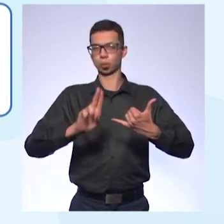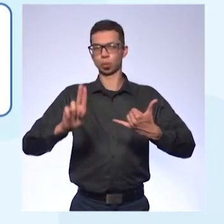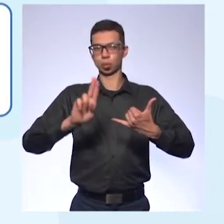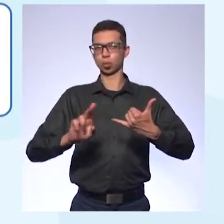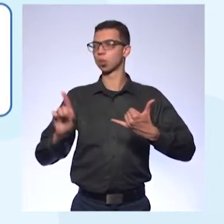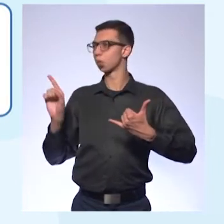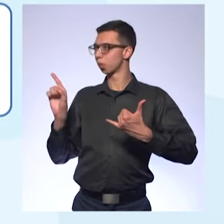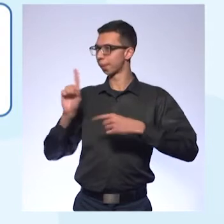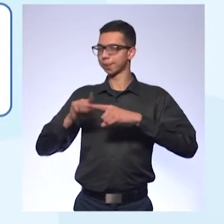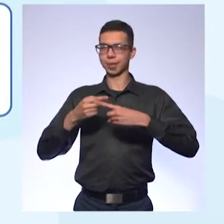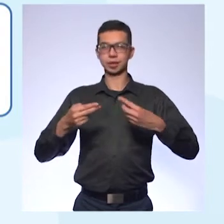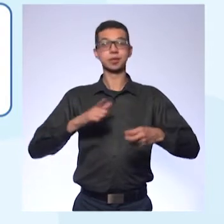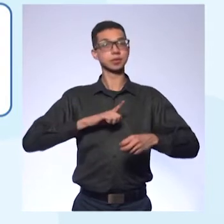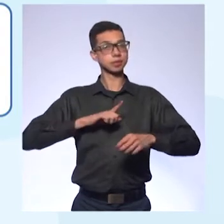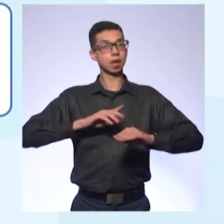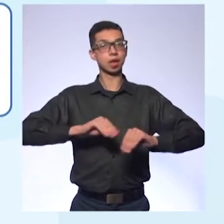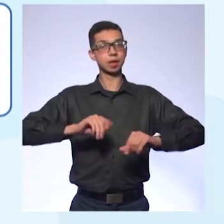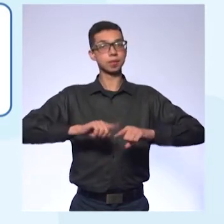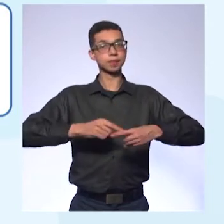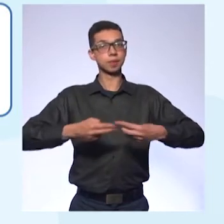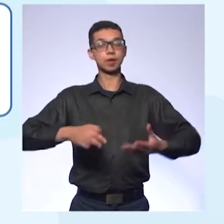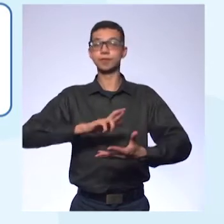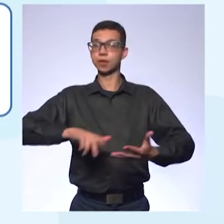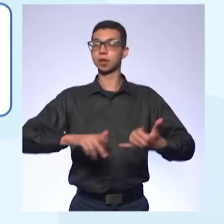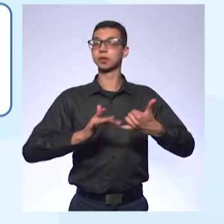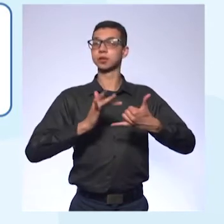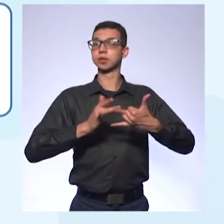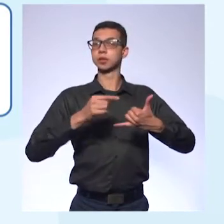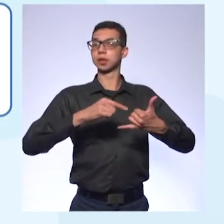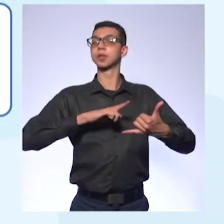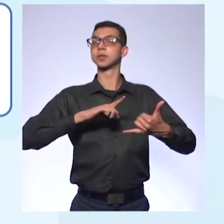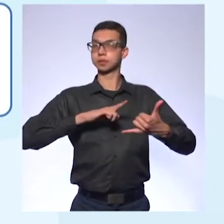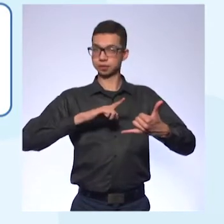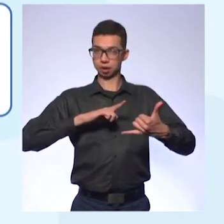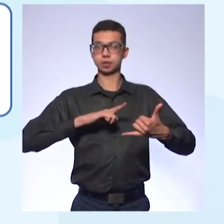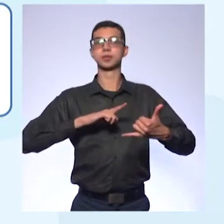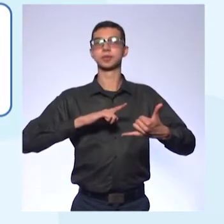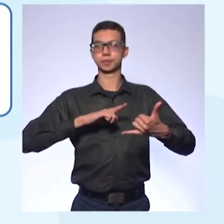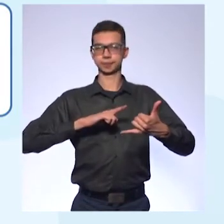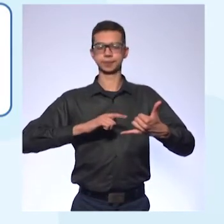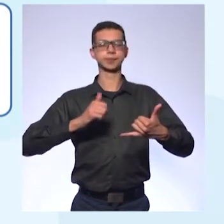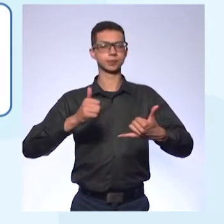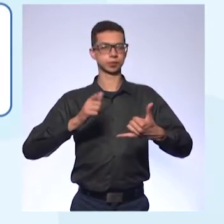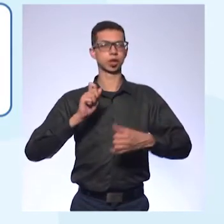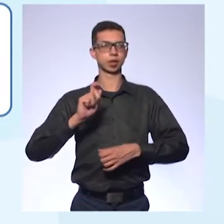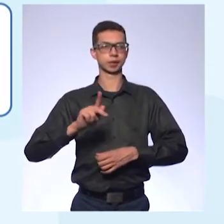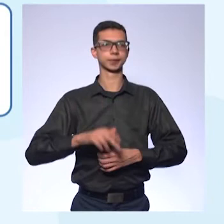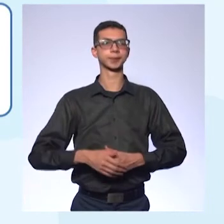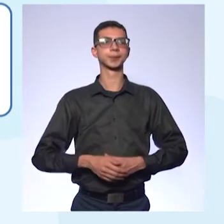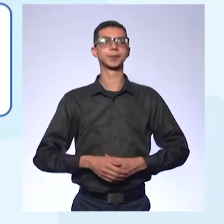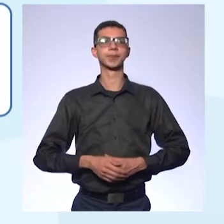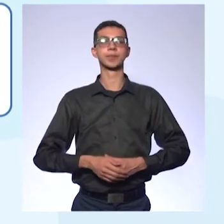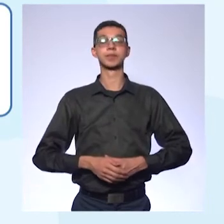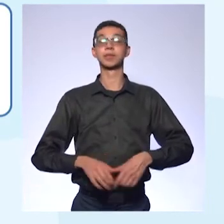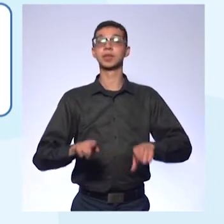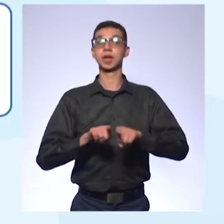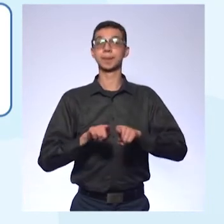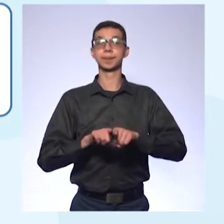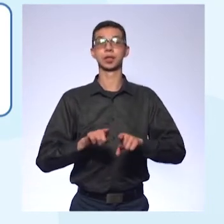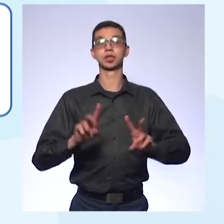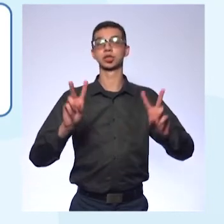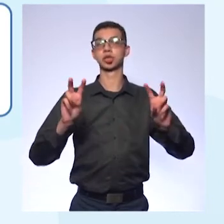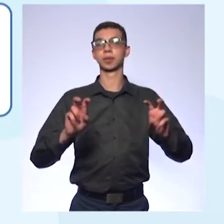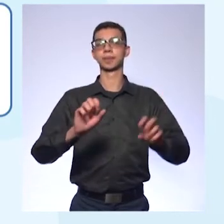uma série de minerais, né, vários componentes aí, com a presença de minerais. Nós temos, no caso da